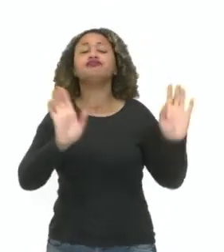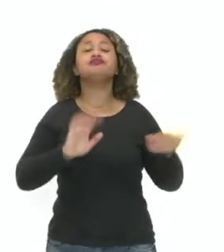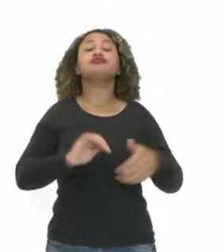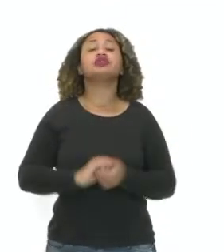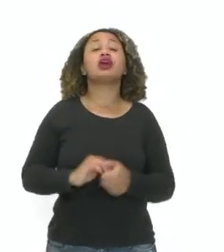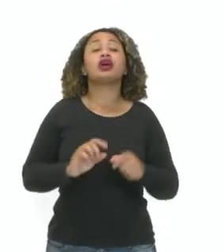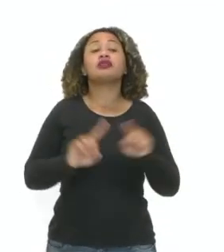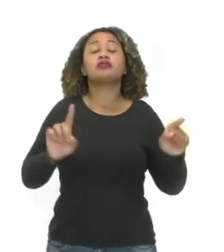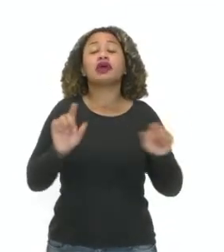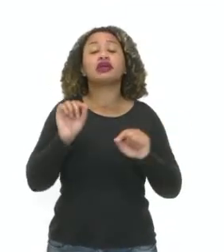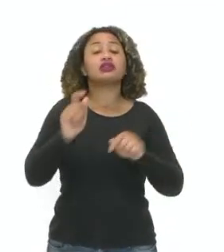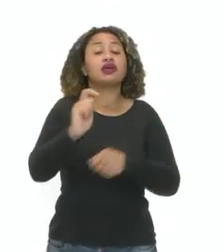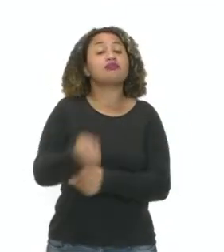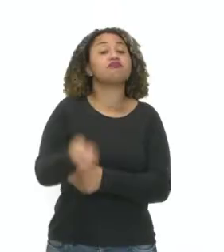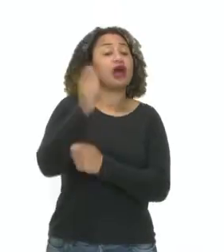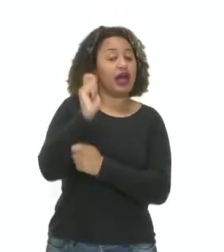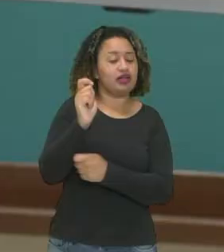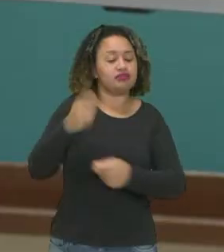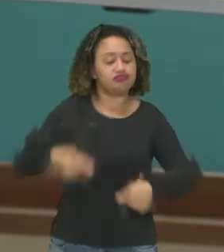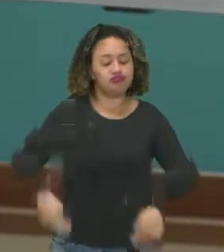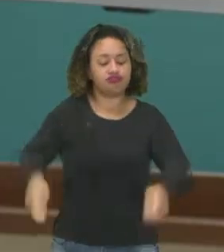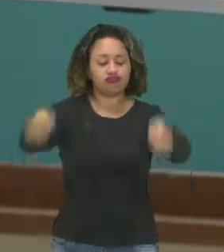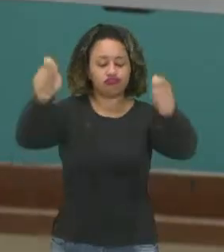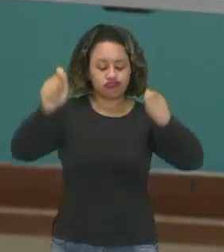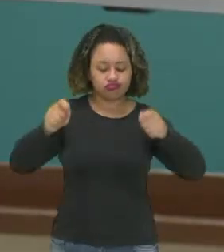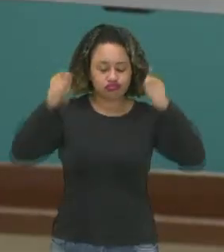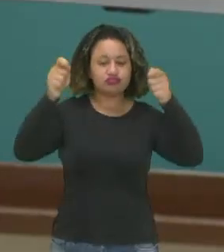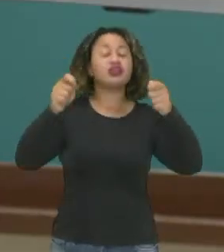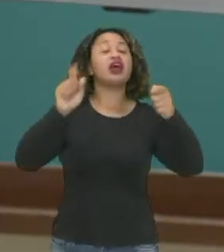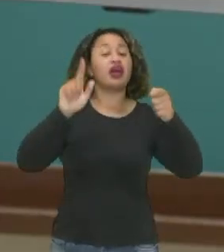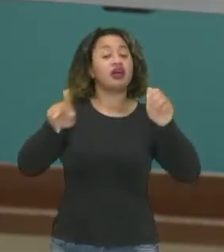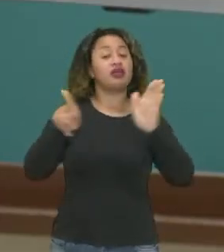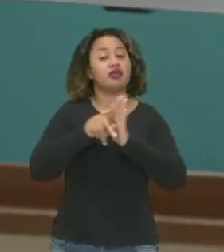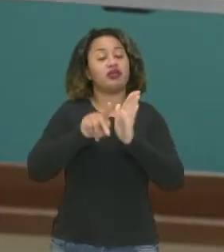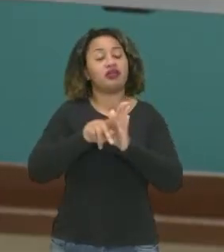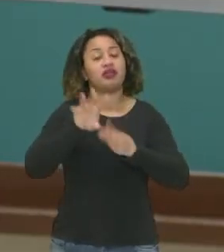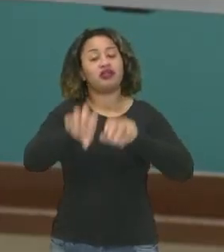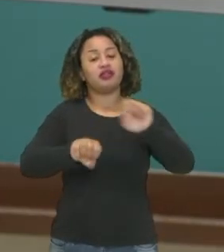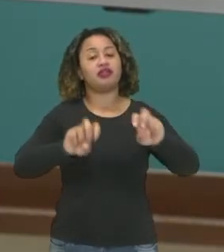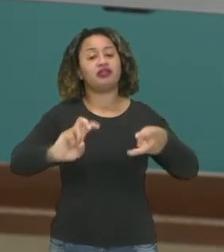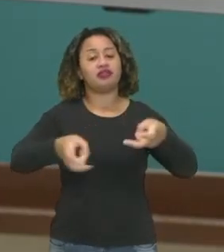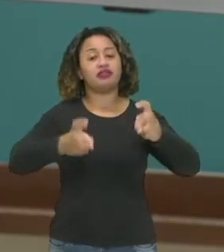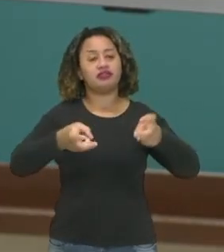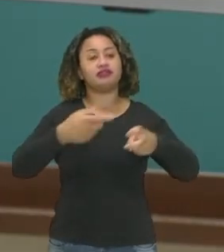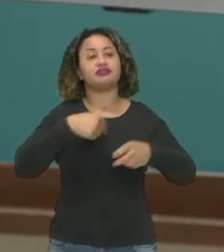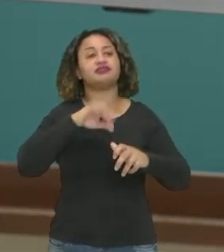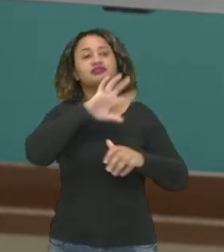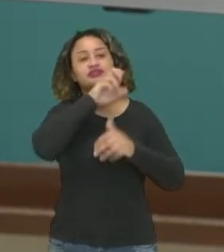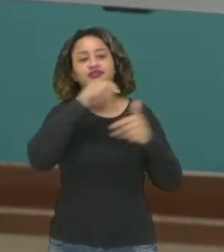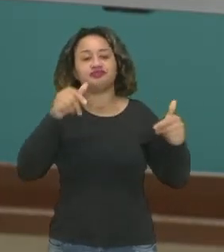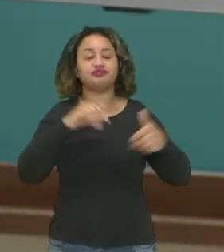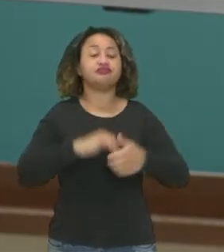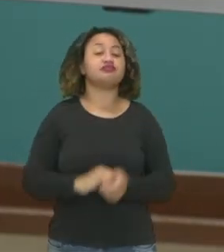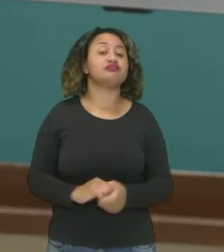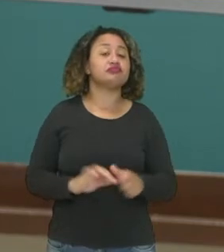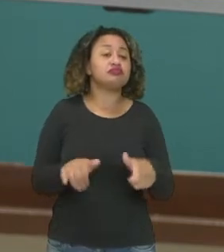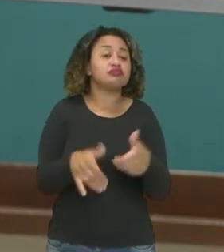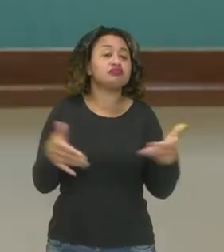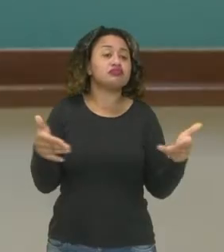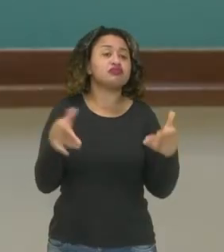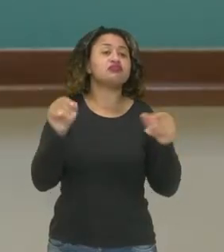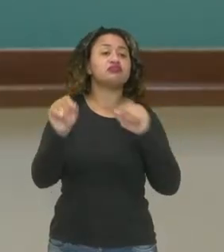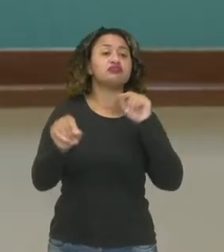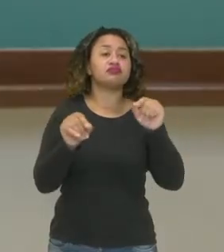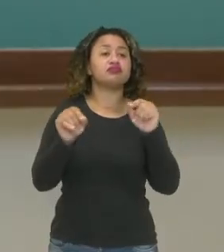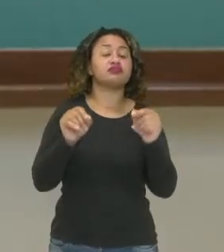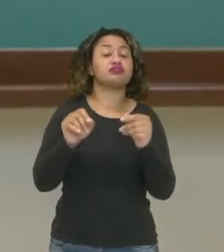pesca faz parte do extrativismo animal. Beleza? Joia. Vamos para frente, então? As